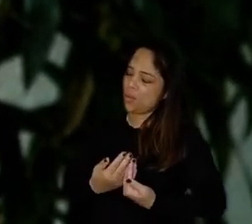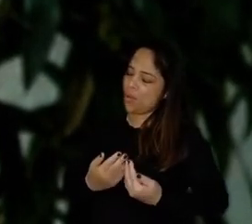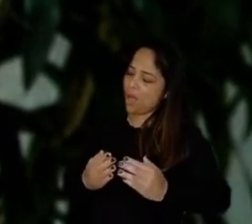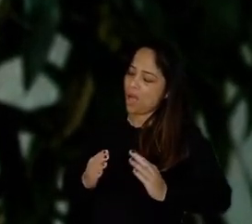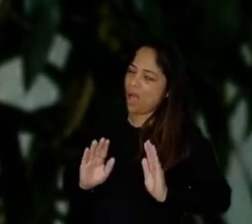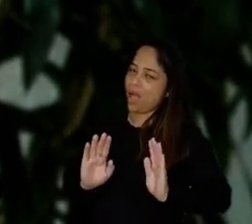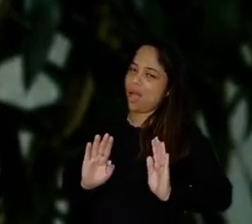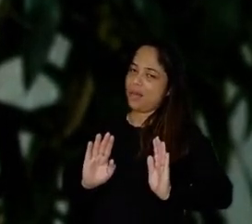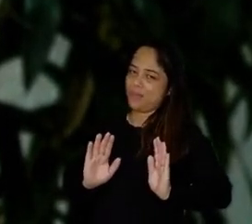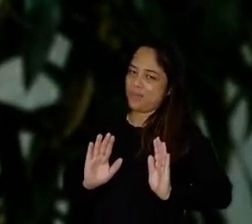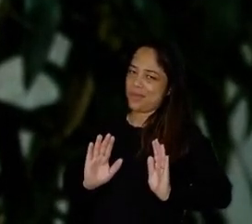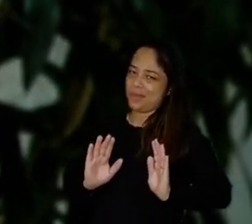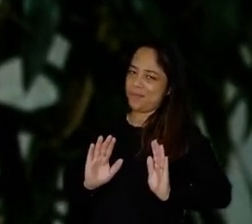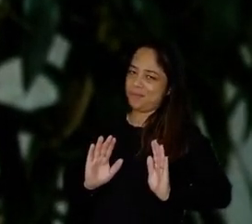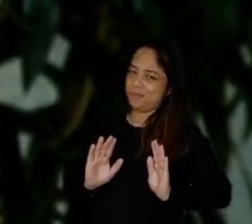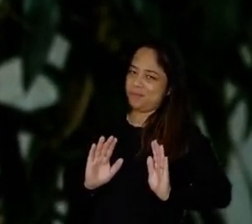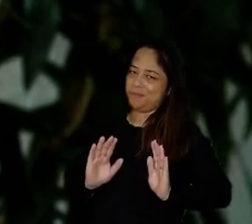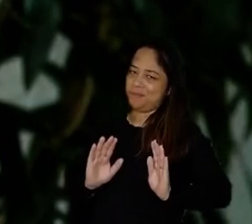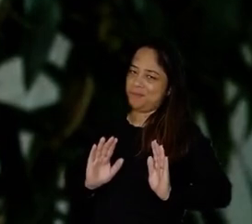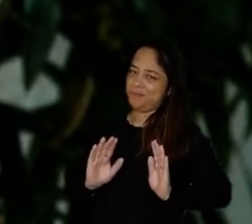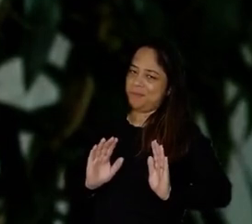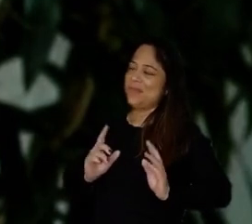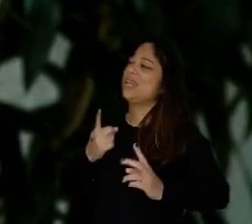Sempre na expectativa.